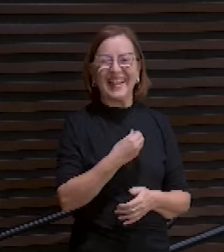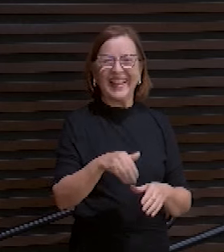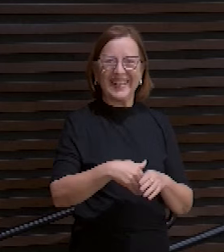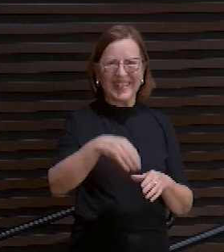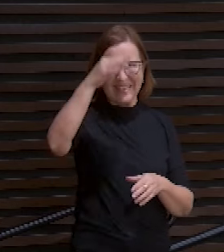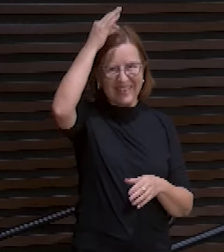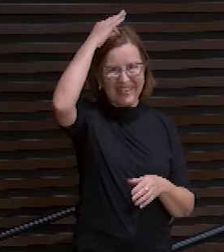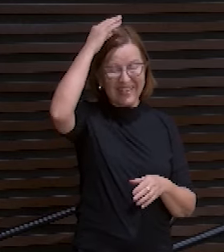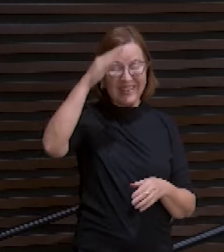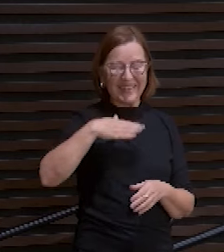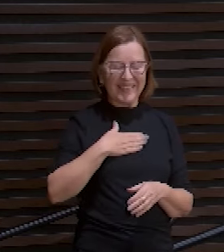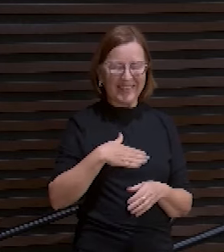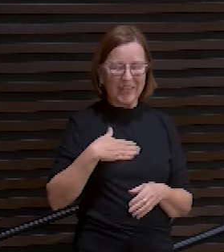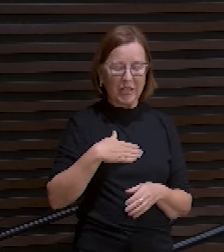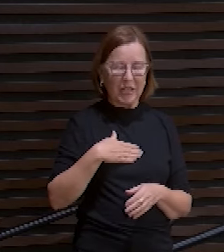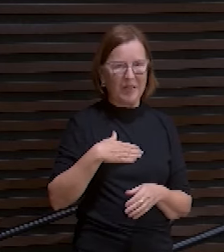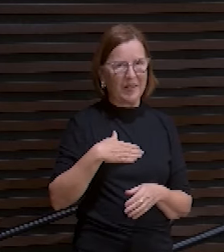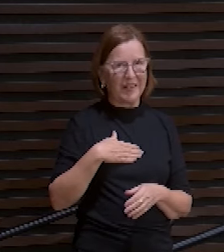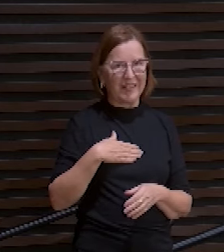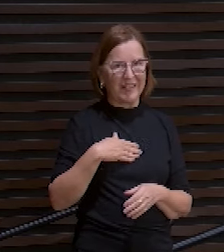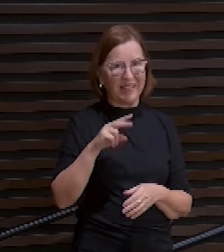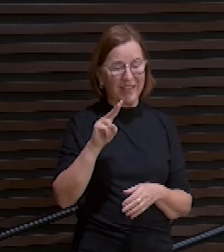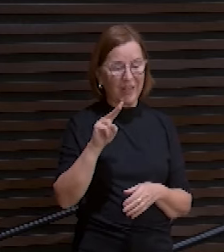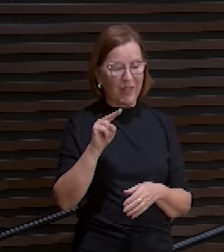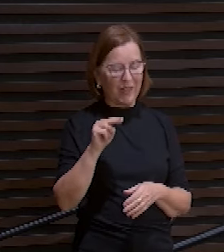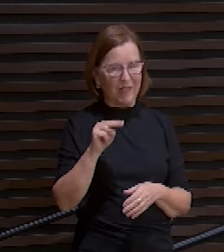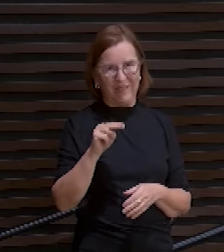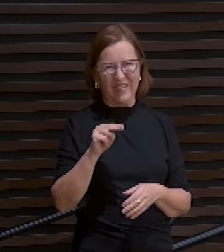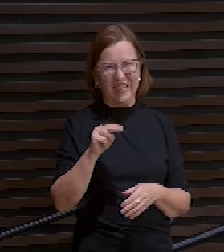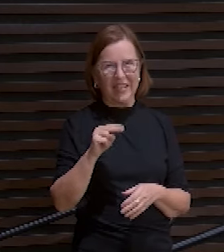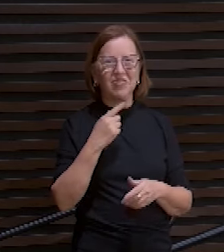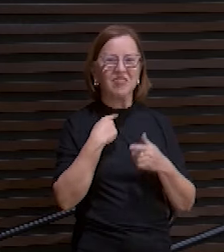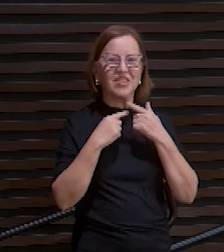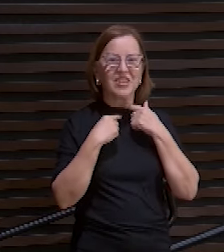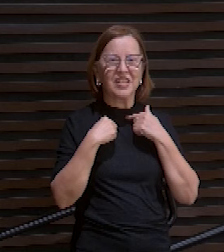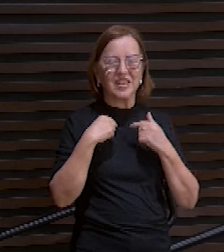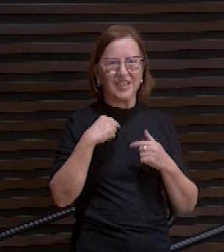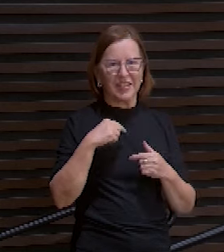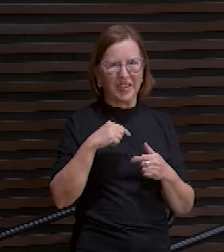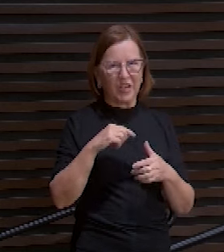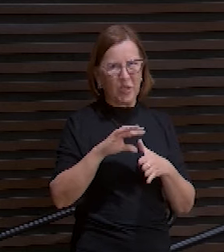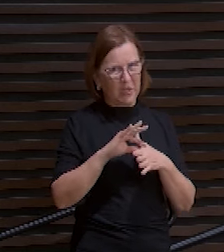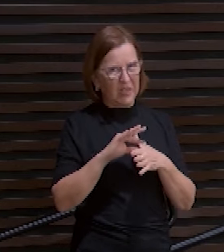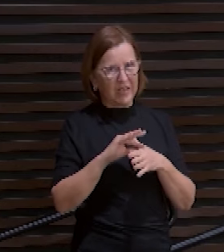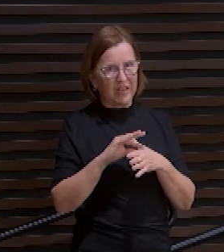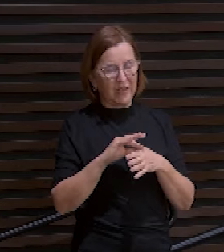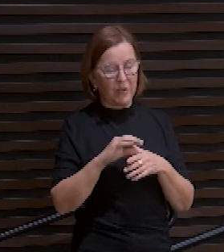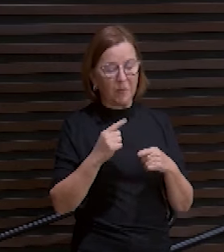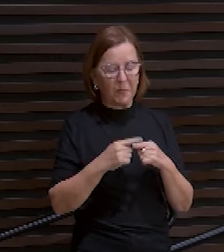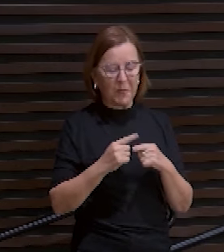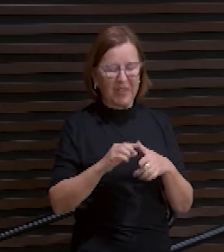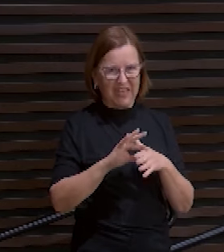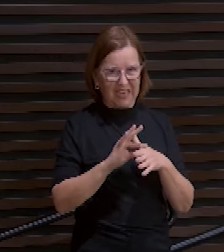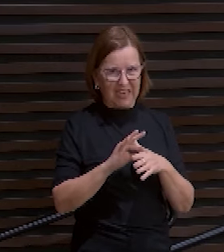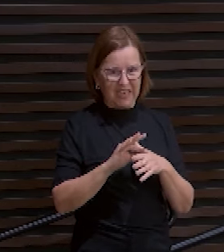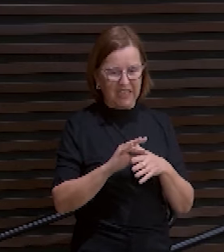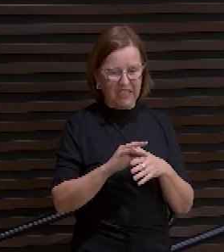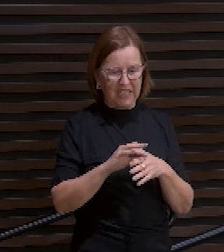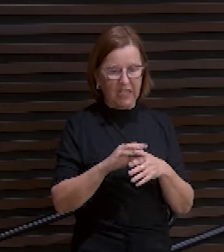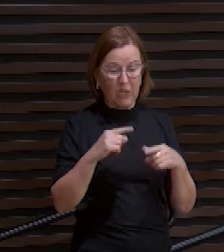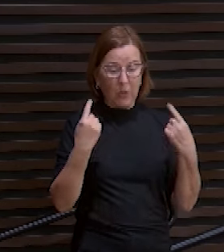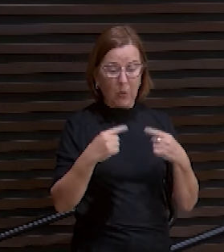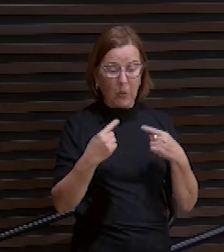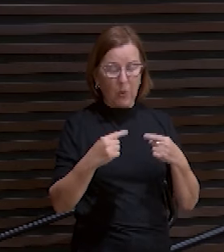e jamais satisfareis a concupiscência da Carne porque a carne milita contra o espírito e o Espírito